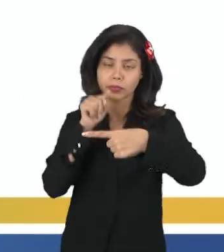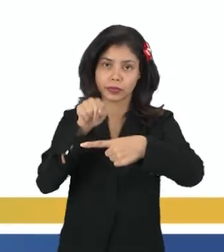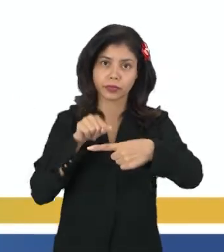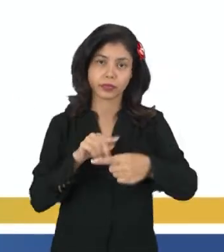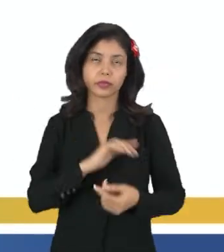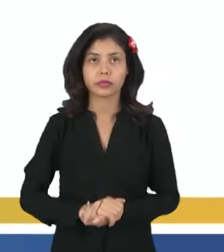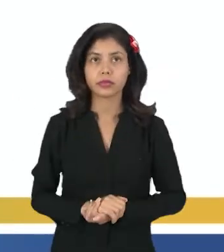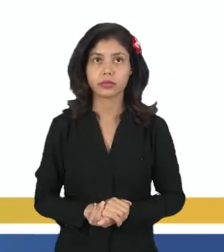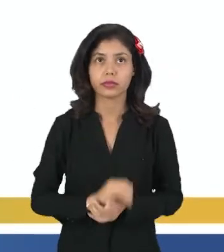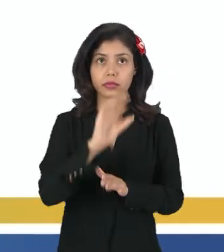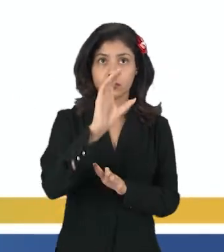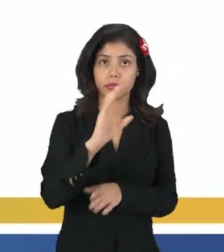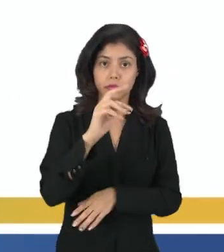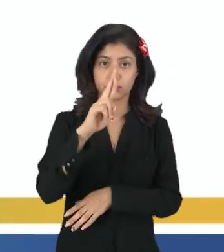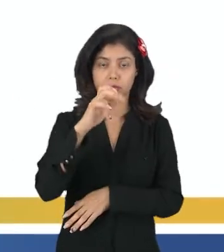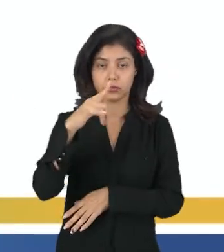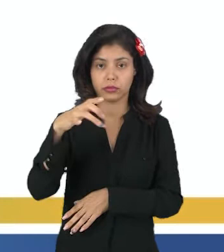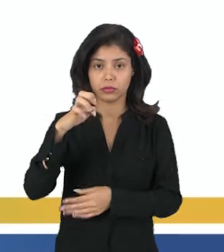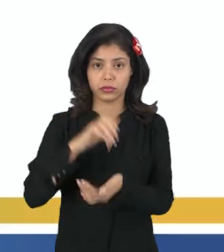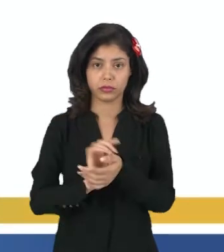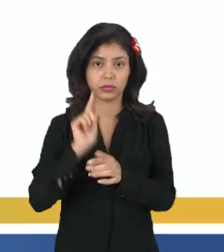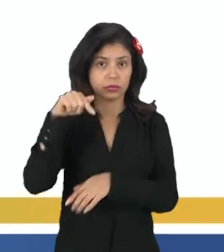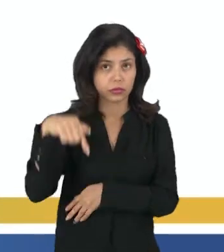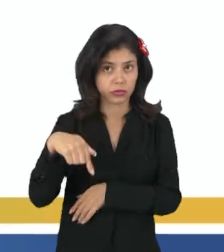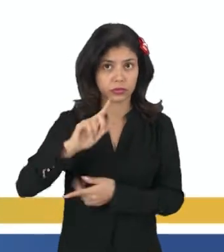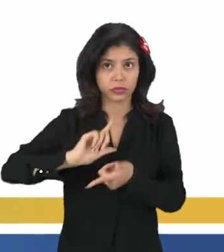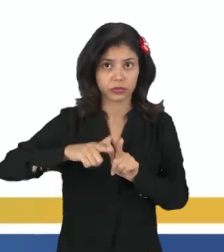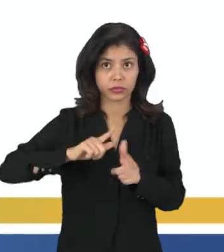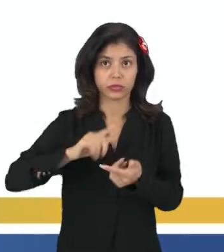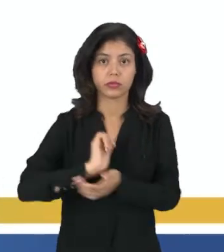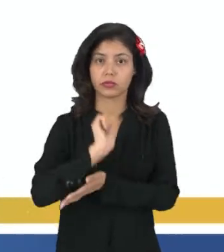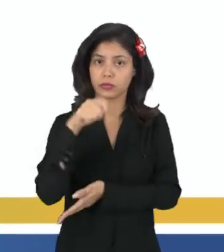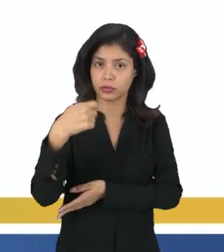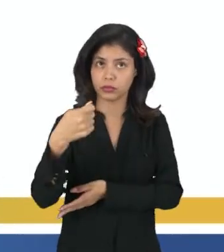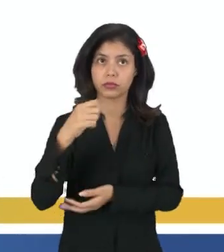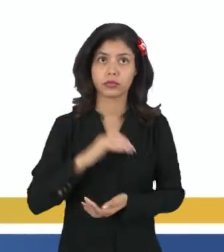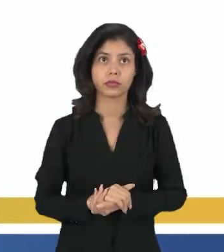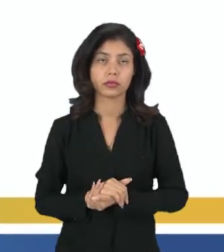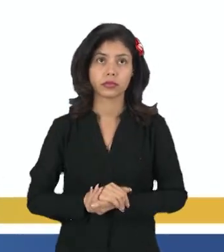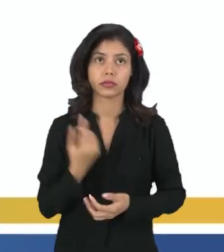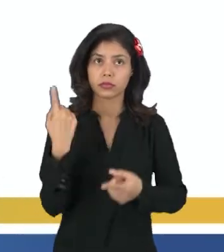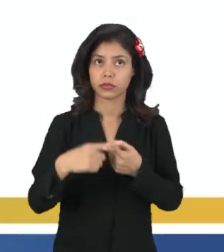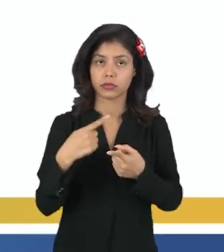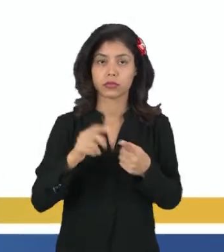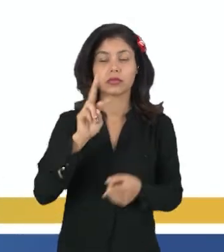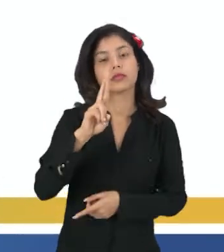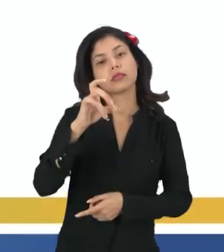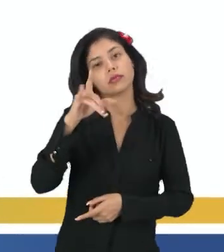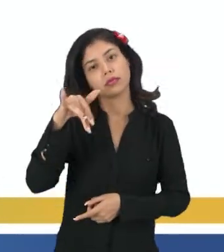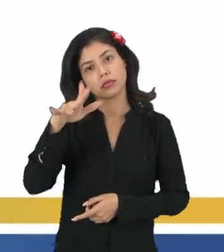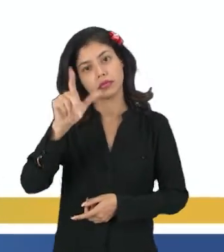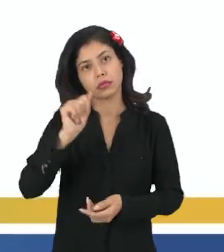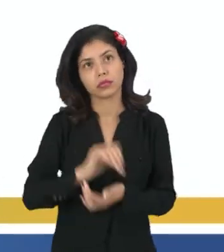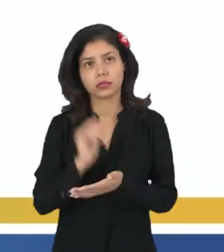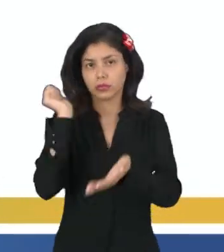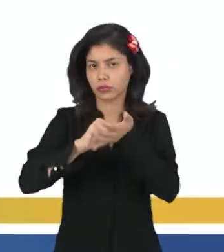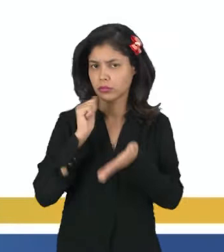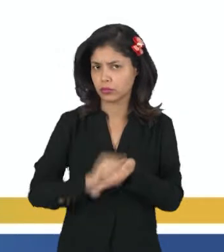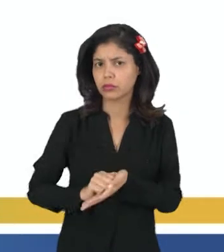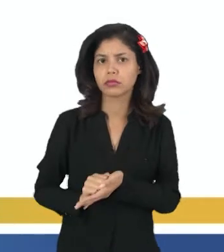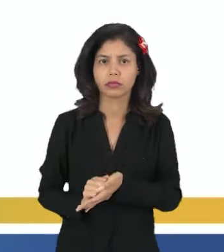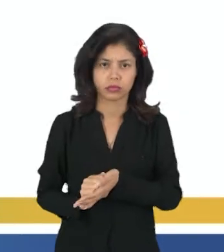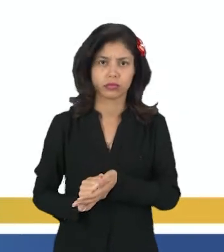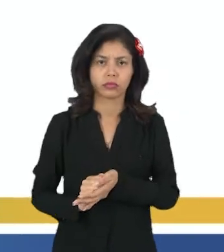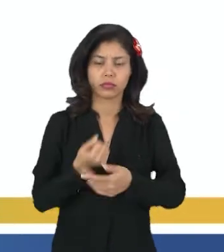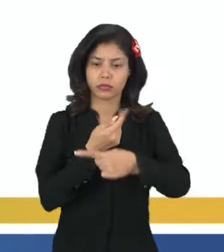né consciente nem com a letra que é o símbolo dos Racionais porque os Racionais é todo o número escrito